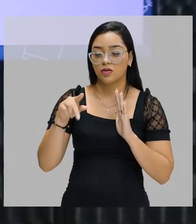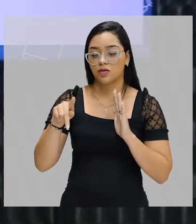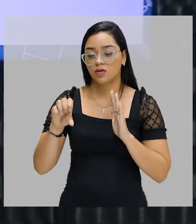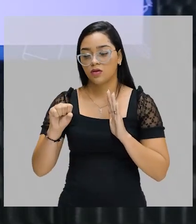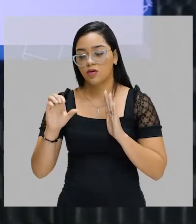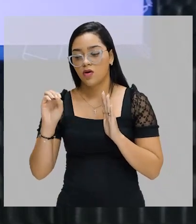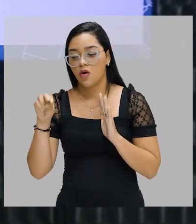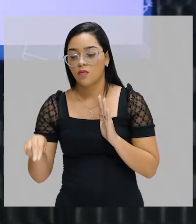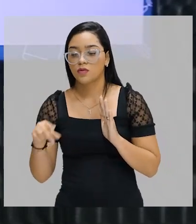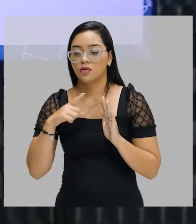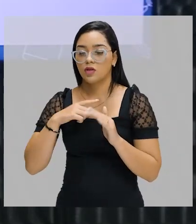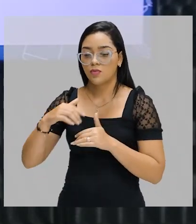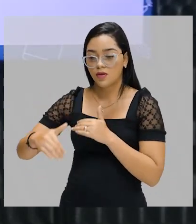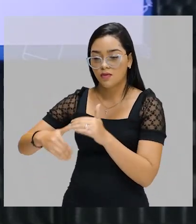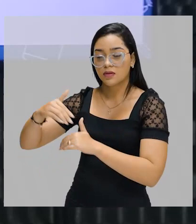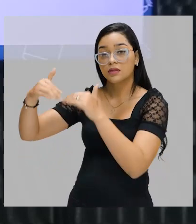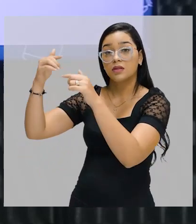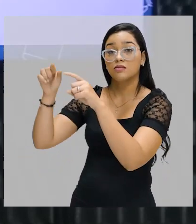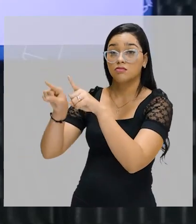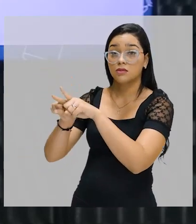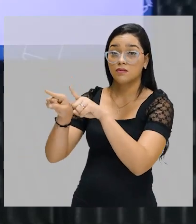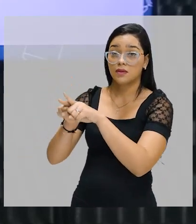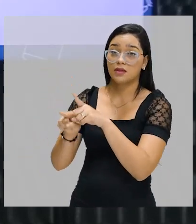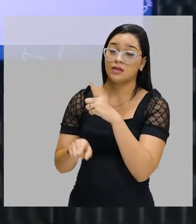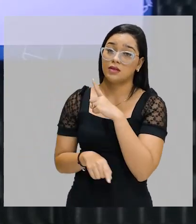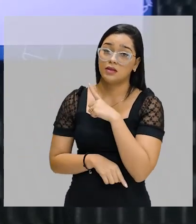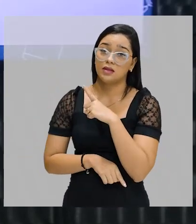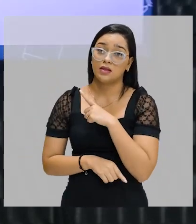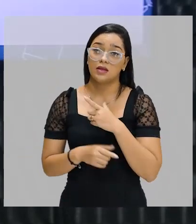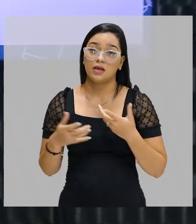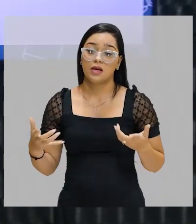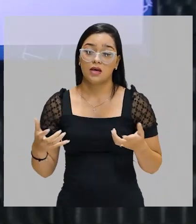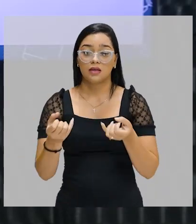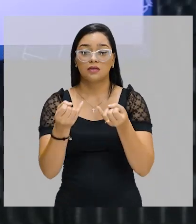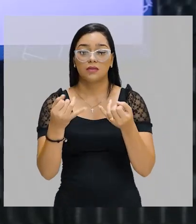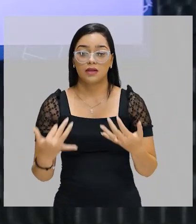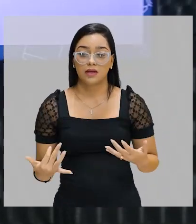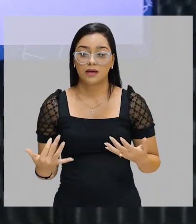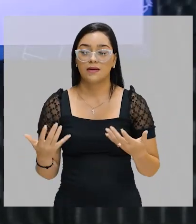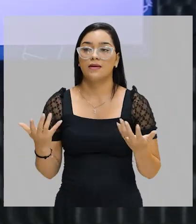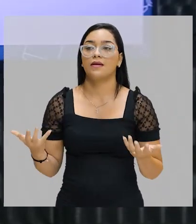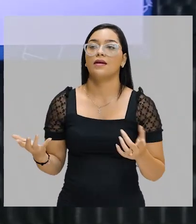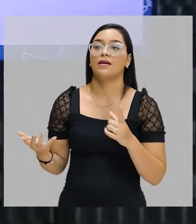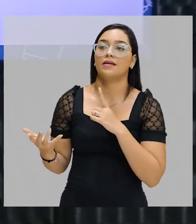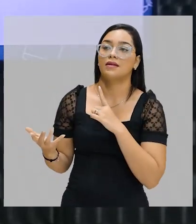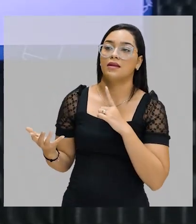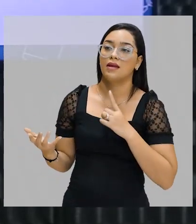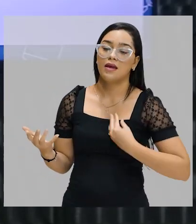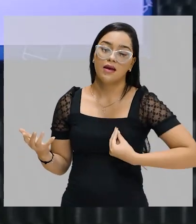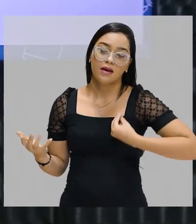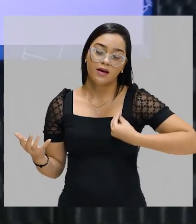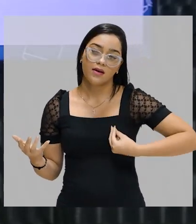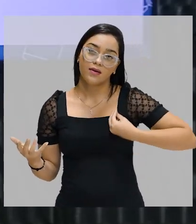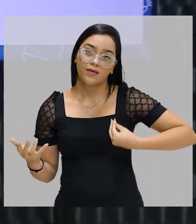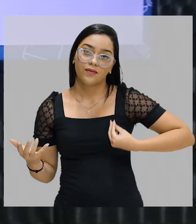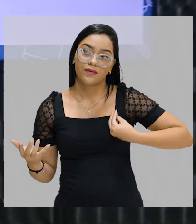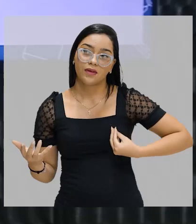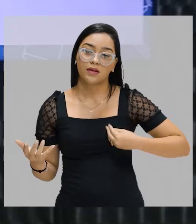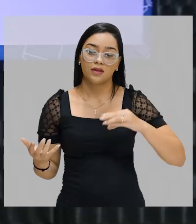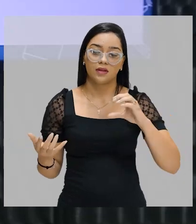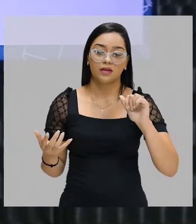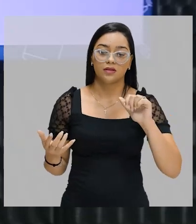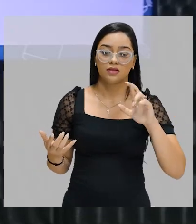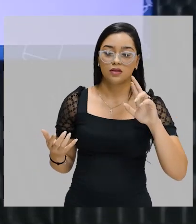uma evolução, né? Porque o modelo atômico de Thomson ele vai falar aí sobre a presença de